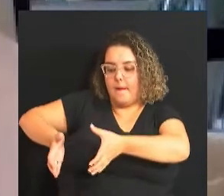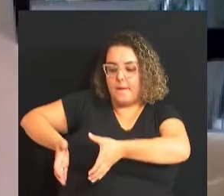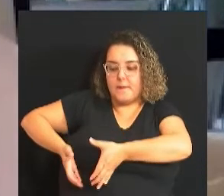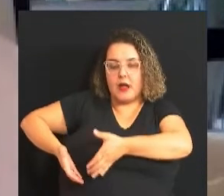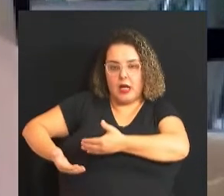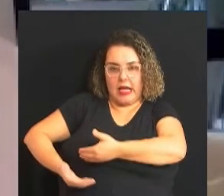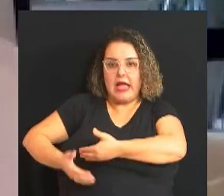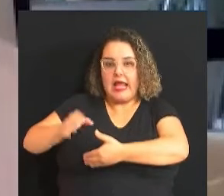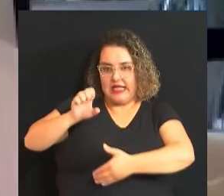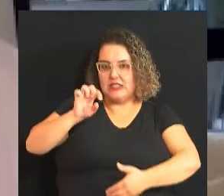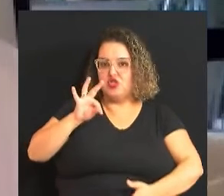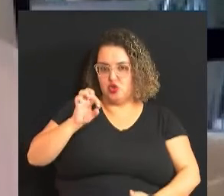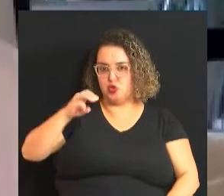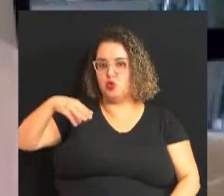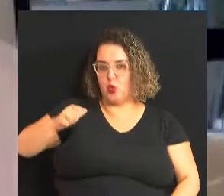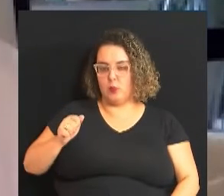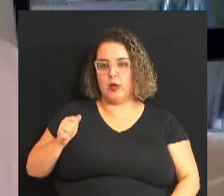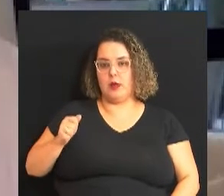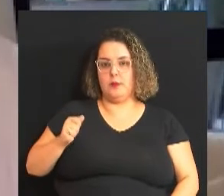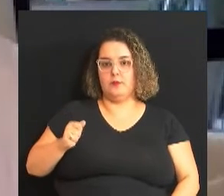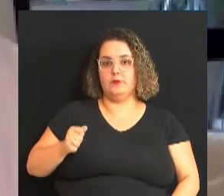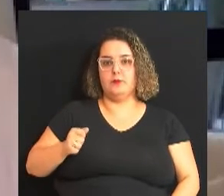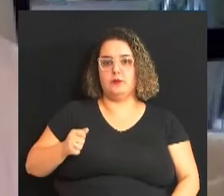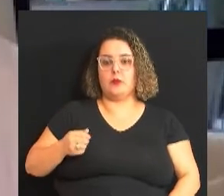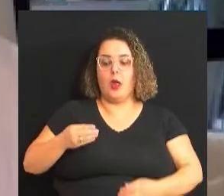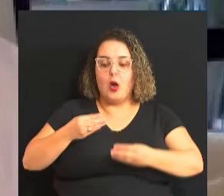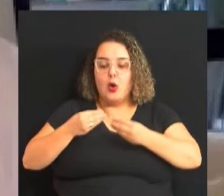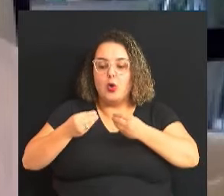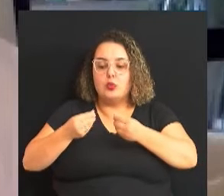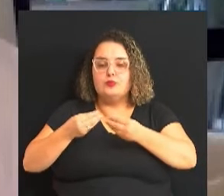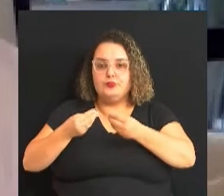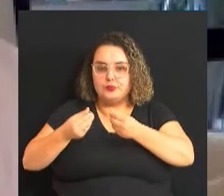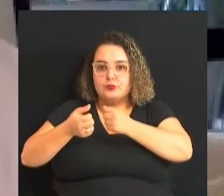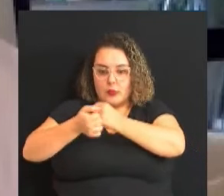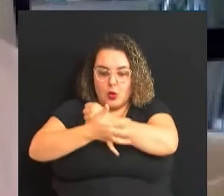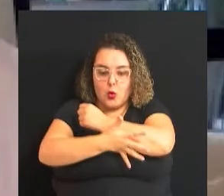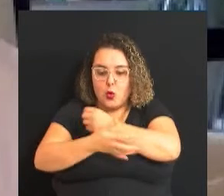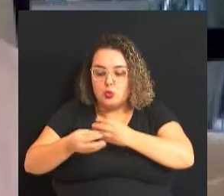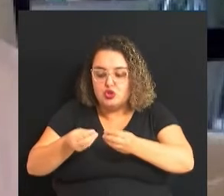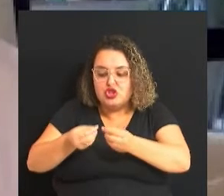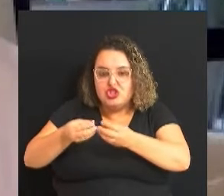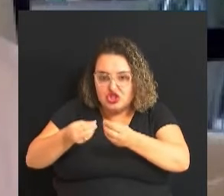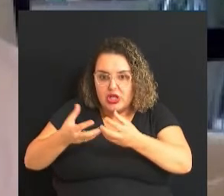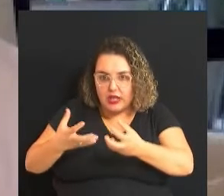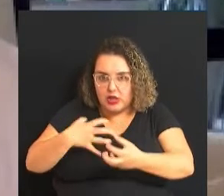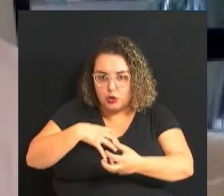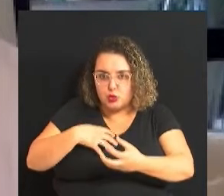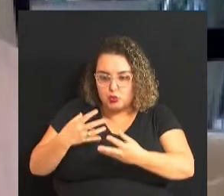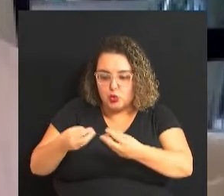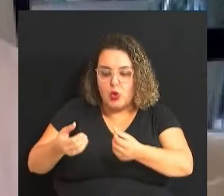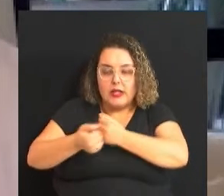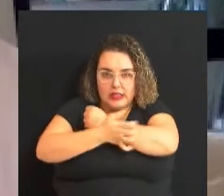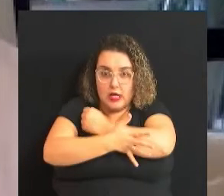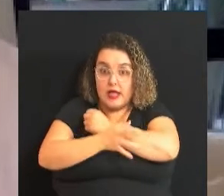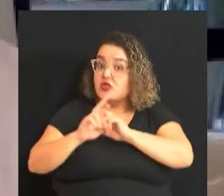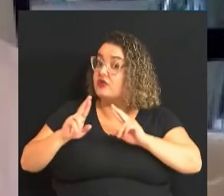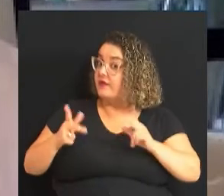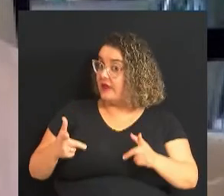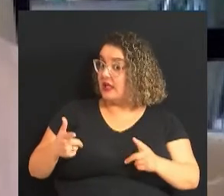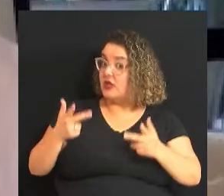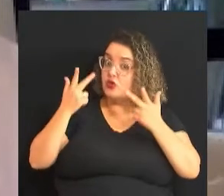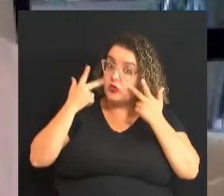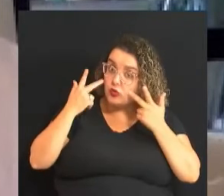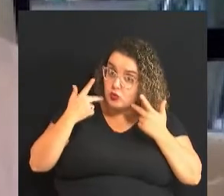a consistência das fezes é diferente da consistência das fezes que nós evacuamos.